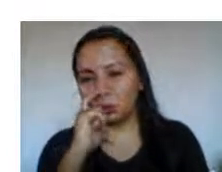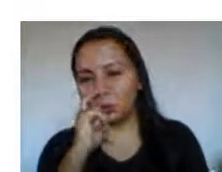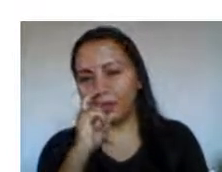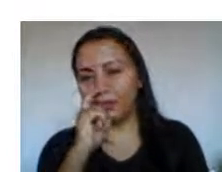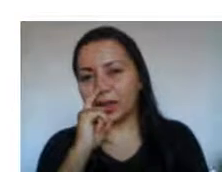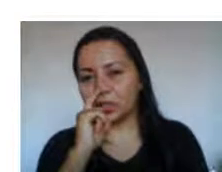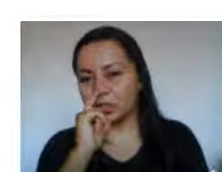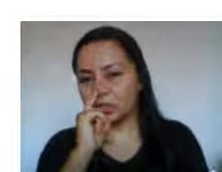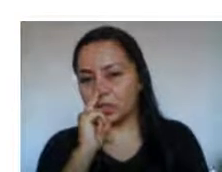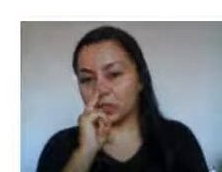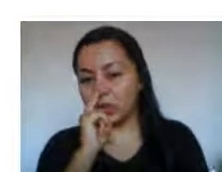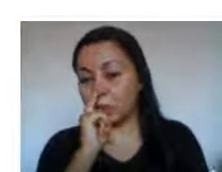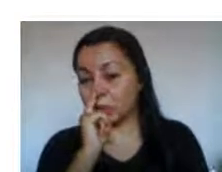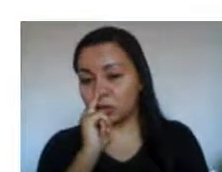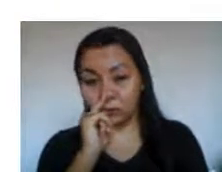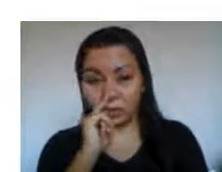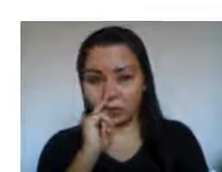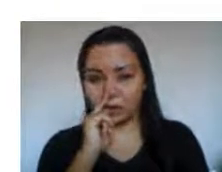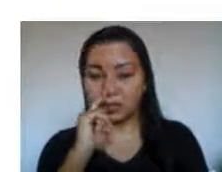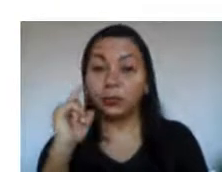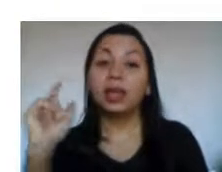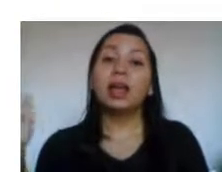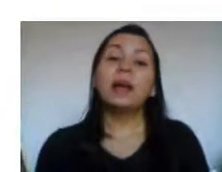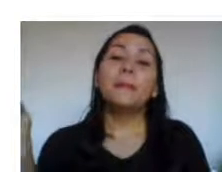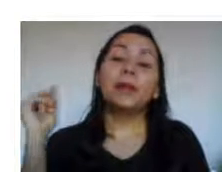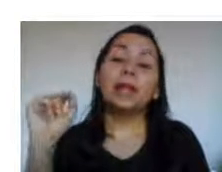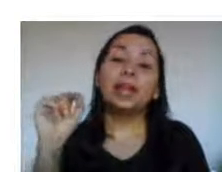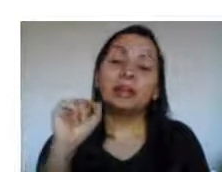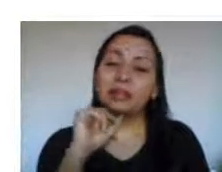70% em fase de desertificação, em processo de desertificação,